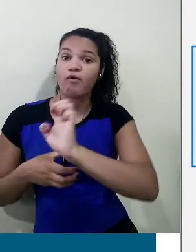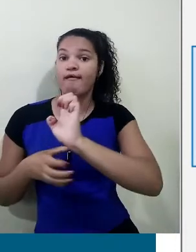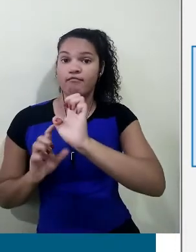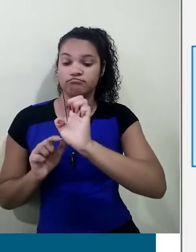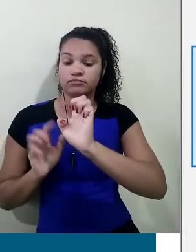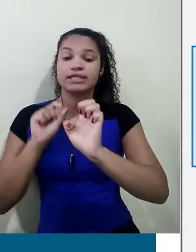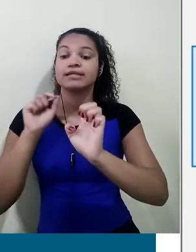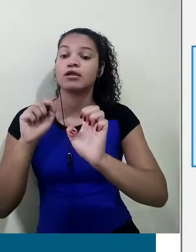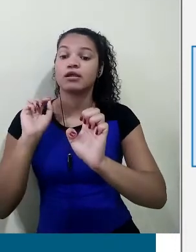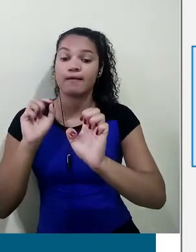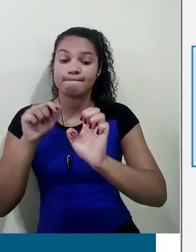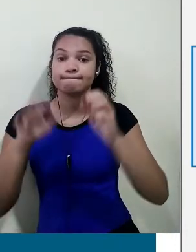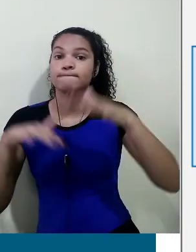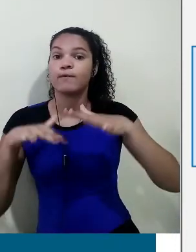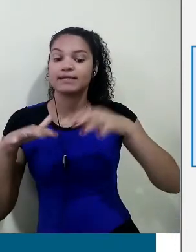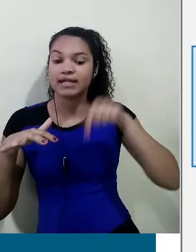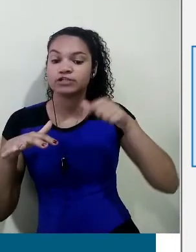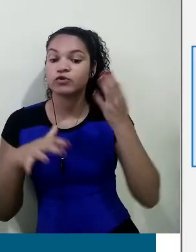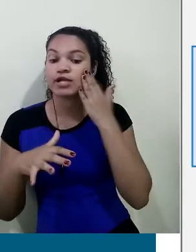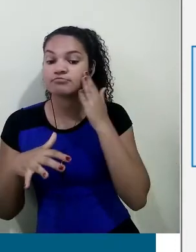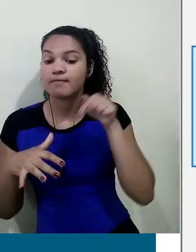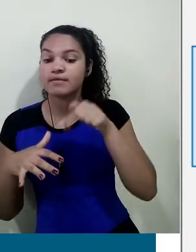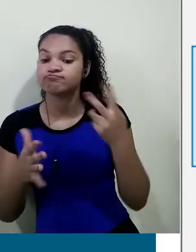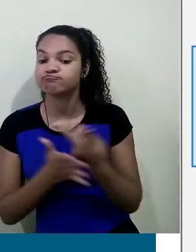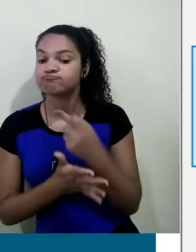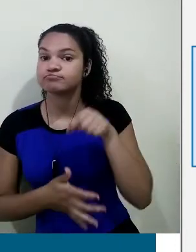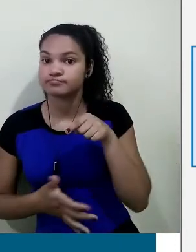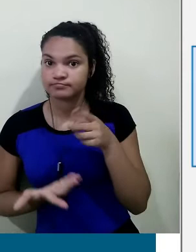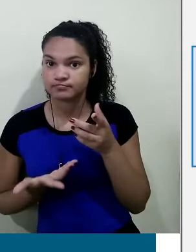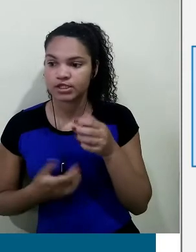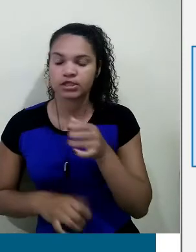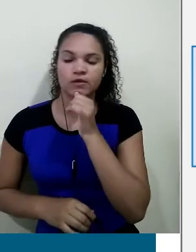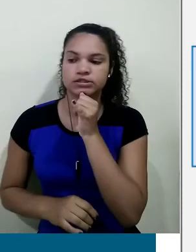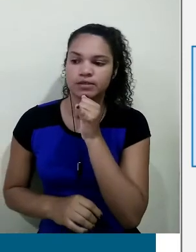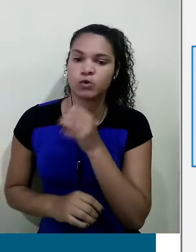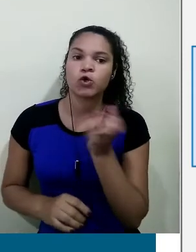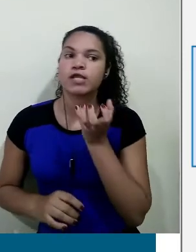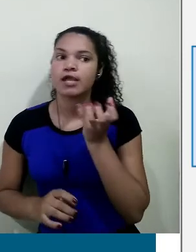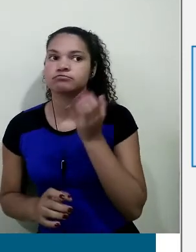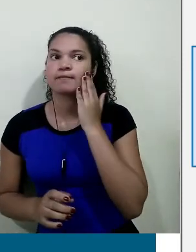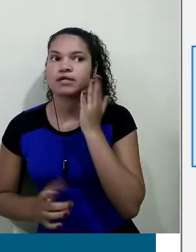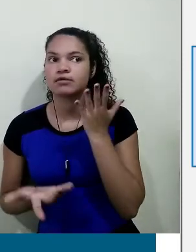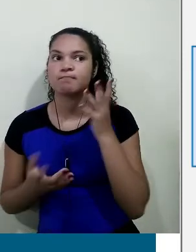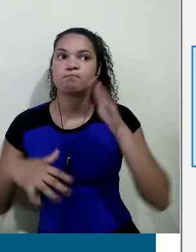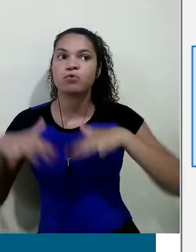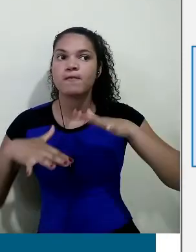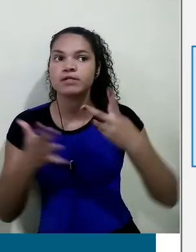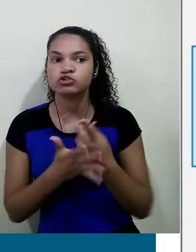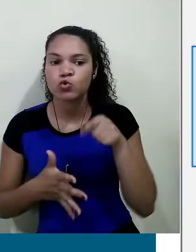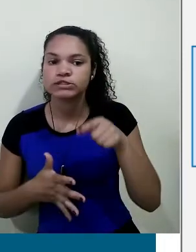do qual nós queremos saber a probabilidade. Nós podemos então calcular a probabilidade de ocorrência do evento